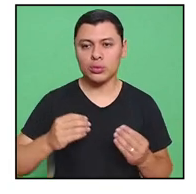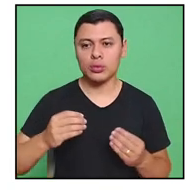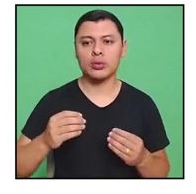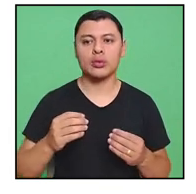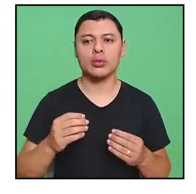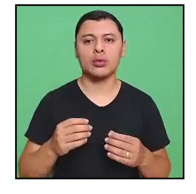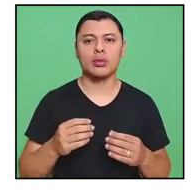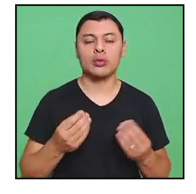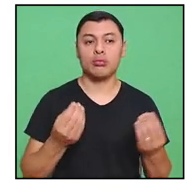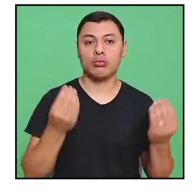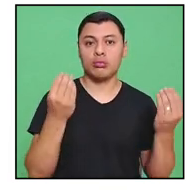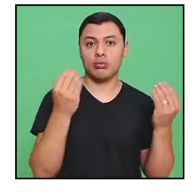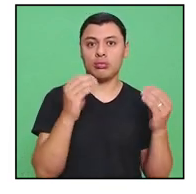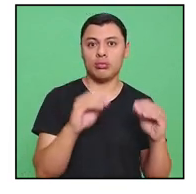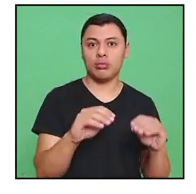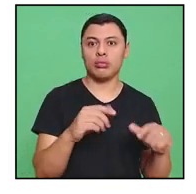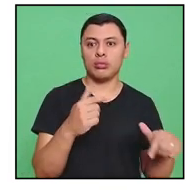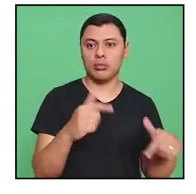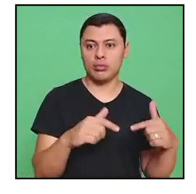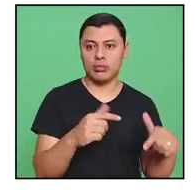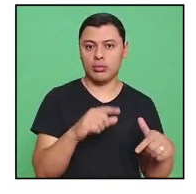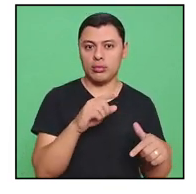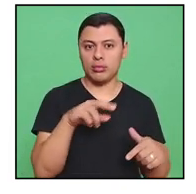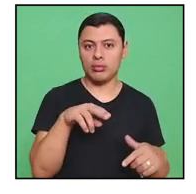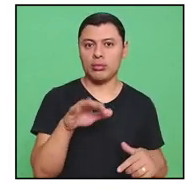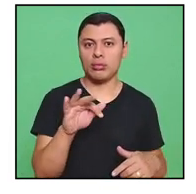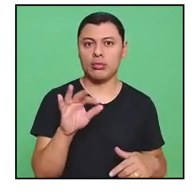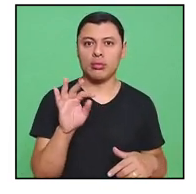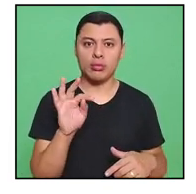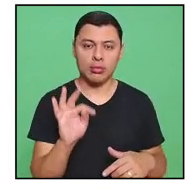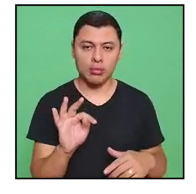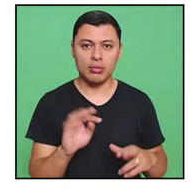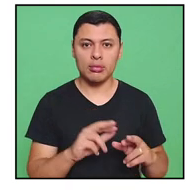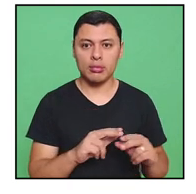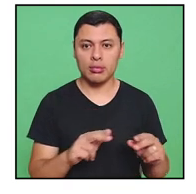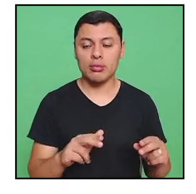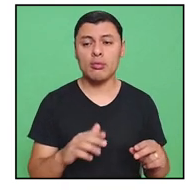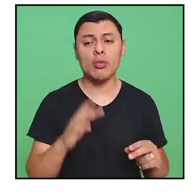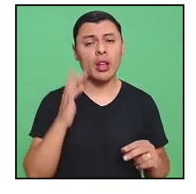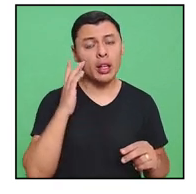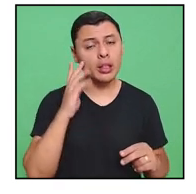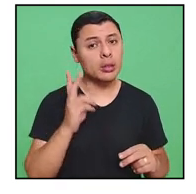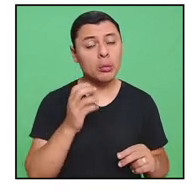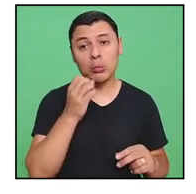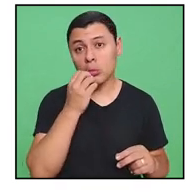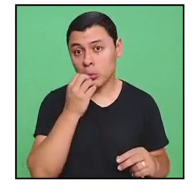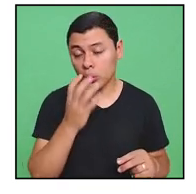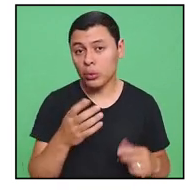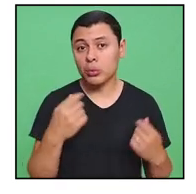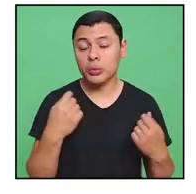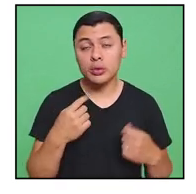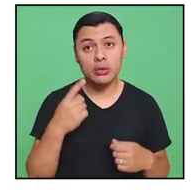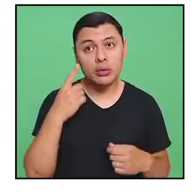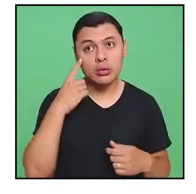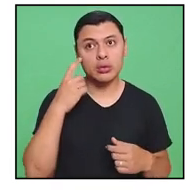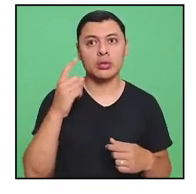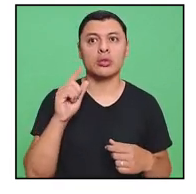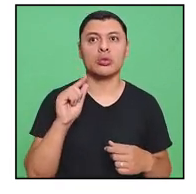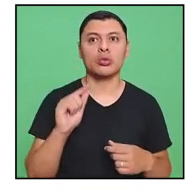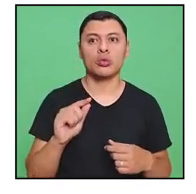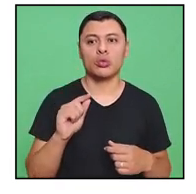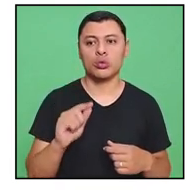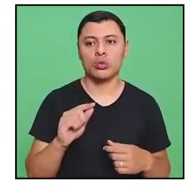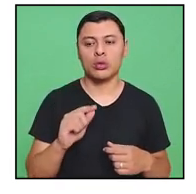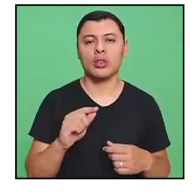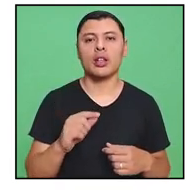seus trabalhos NFT, seus tokens disponíveis, acho que é sempre bom ter em mente também essa